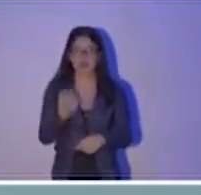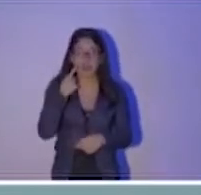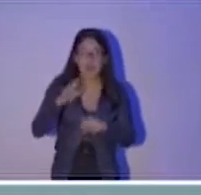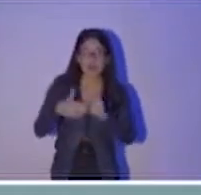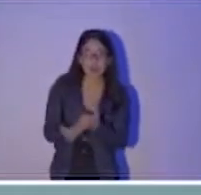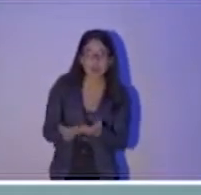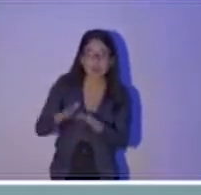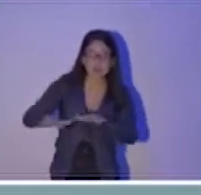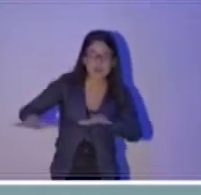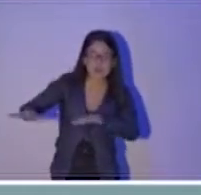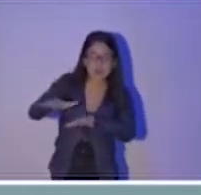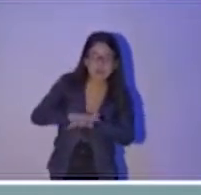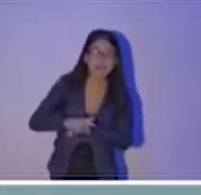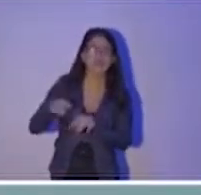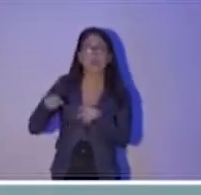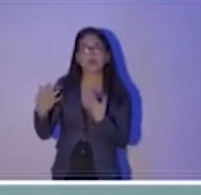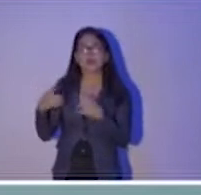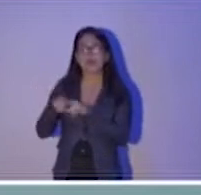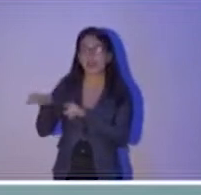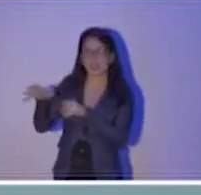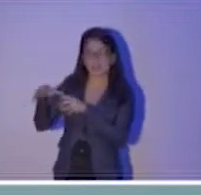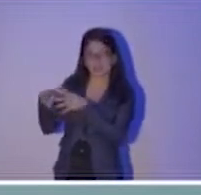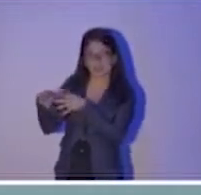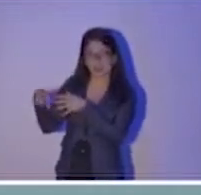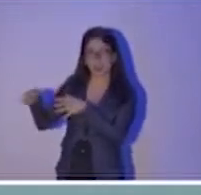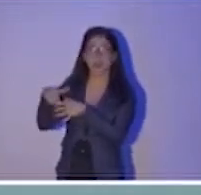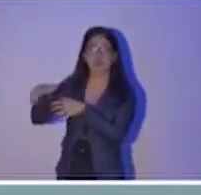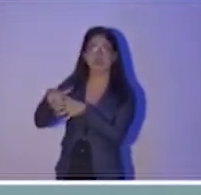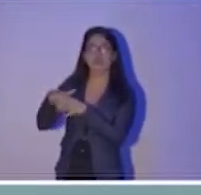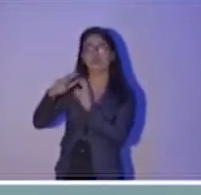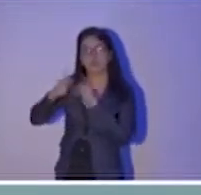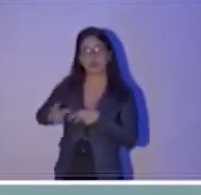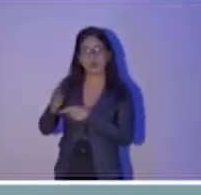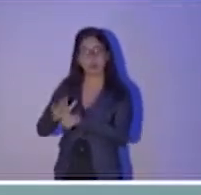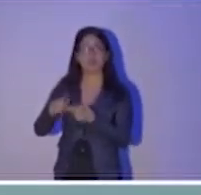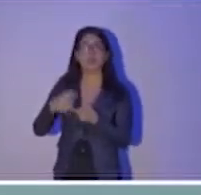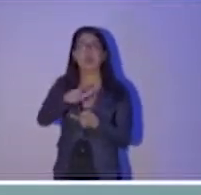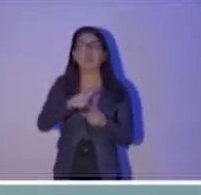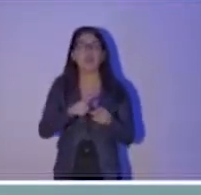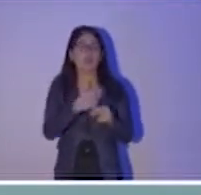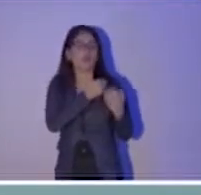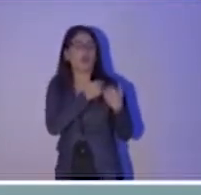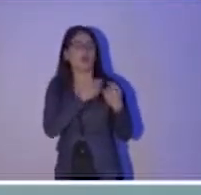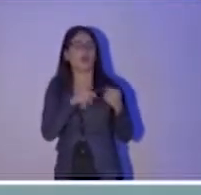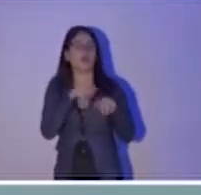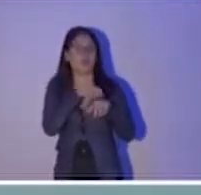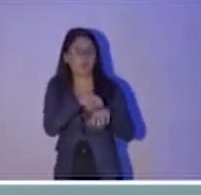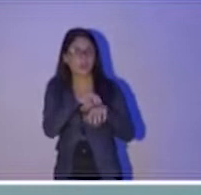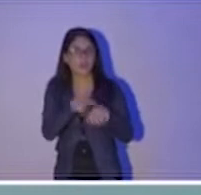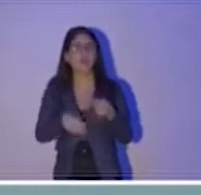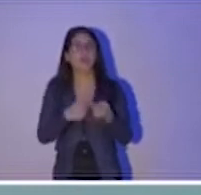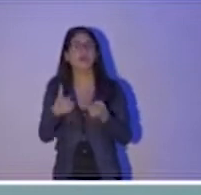chamar o setor de recursos humanos. Quem cuida da merenda, quem cuida do transporte? Essa ação